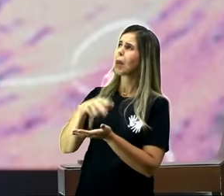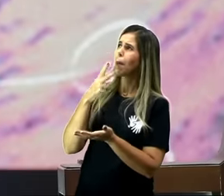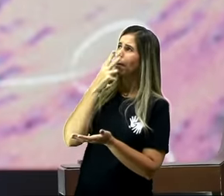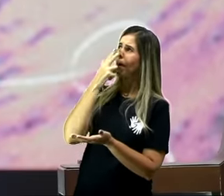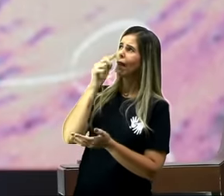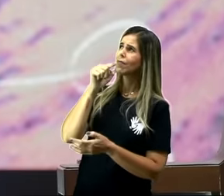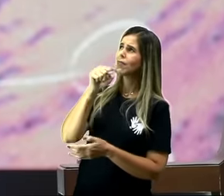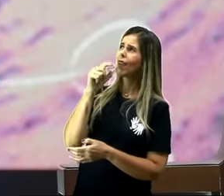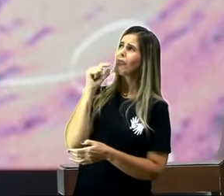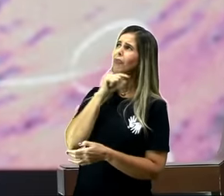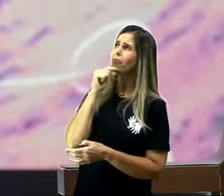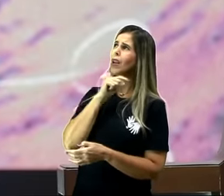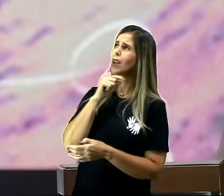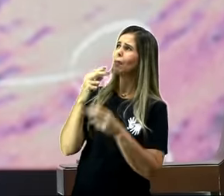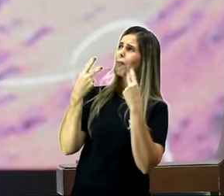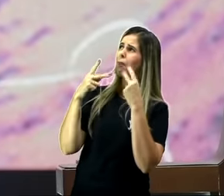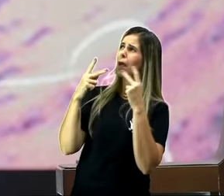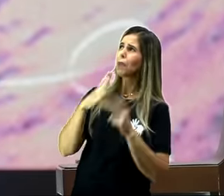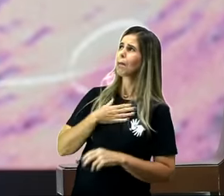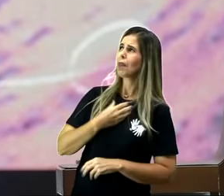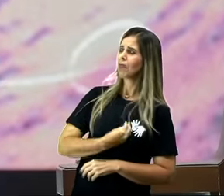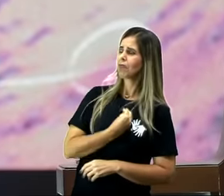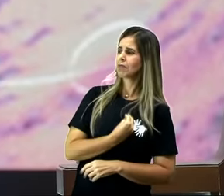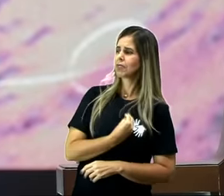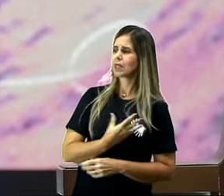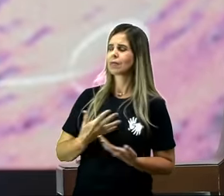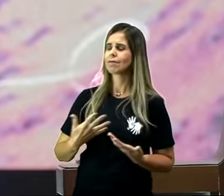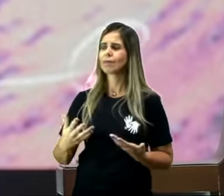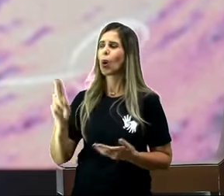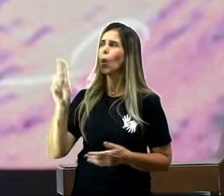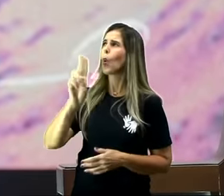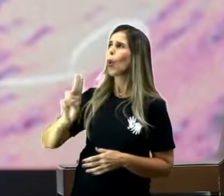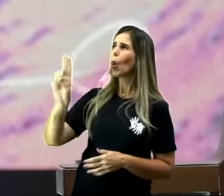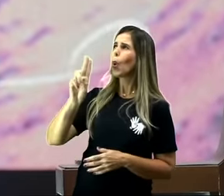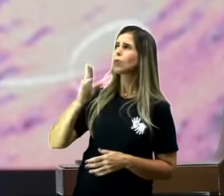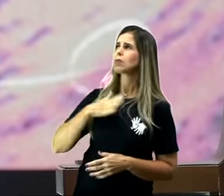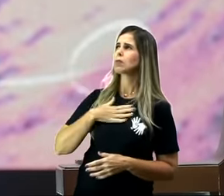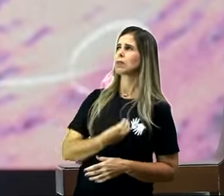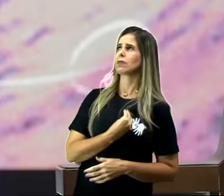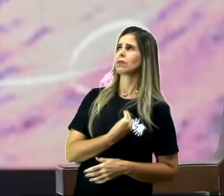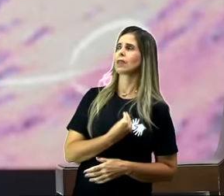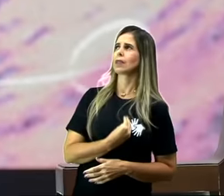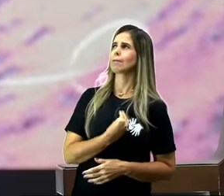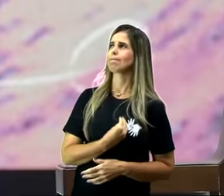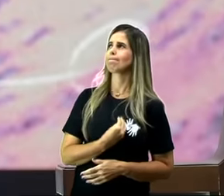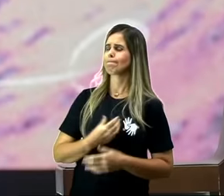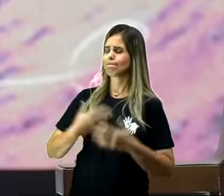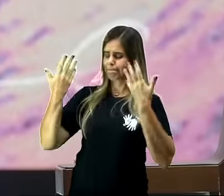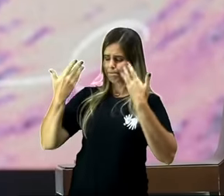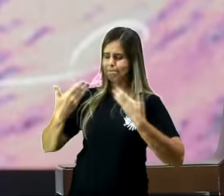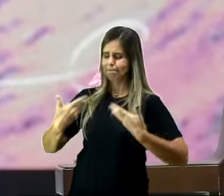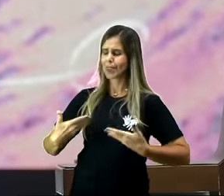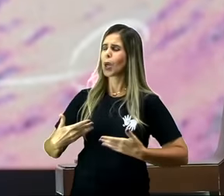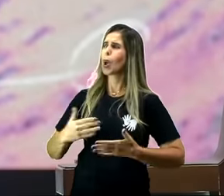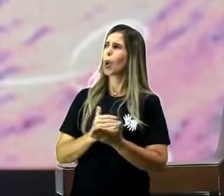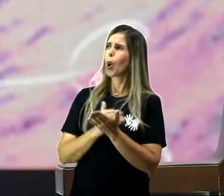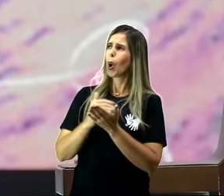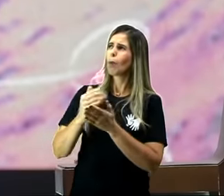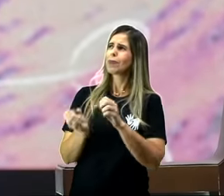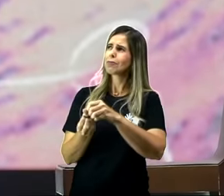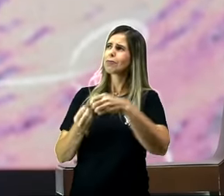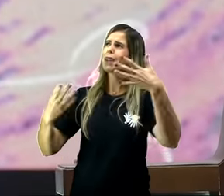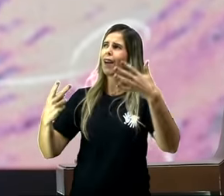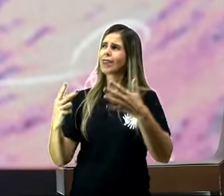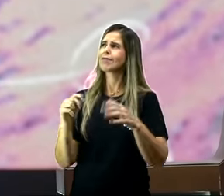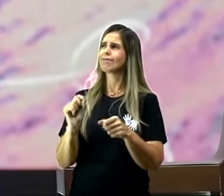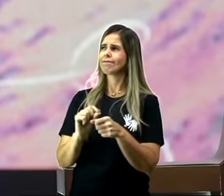nome. Isso aí é sobre mim. Eu estou aqui para dizer: vem, Jesus, usa a minha vida. Eis-me aqui. Começa lá em casa e usa a minha vida para